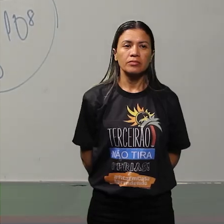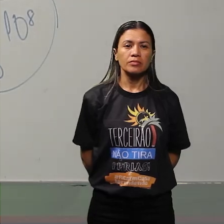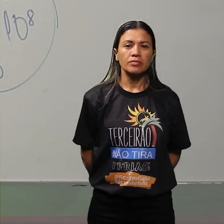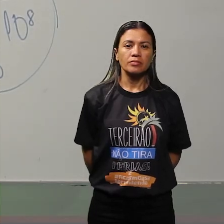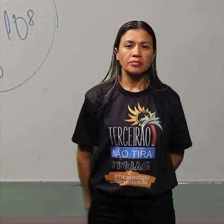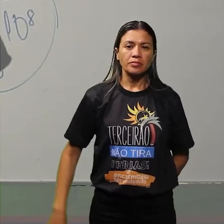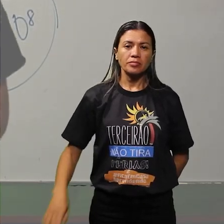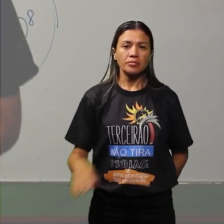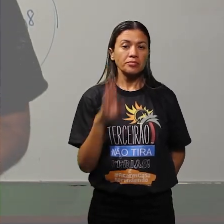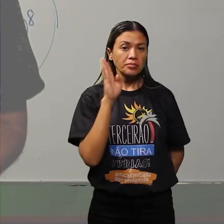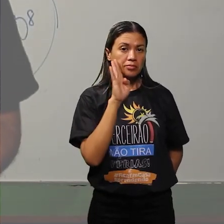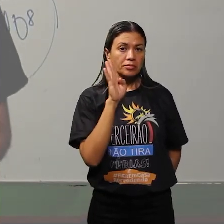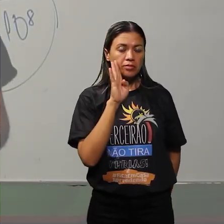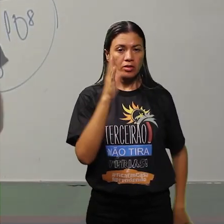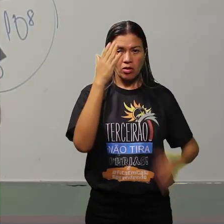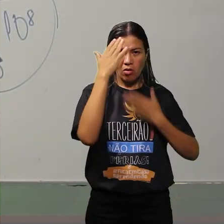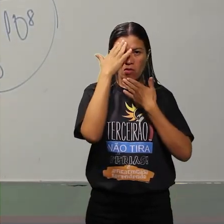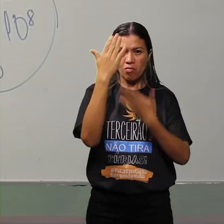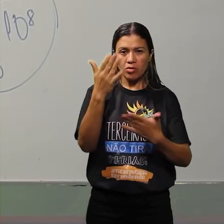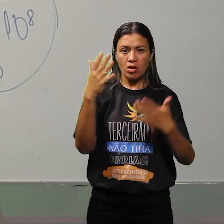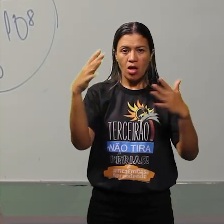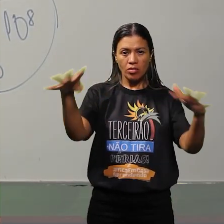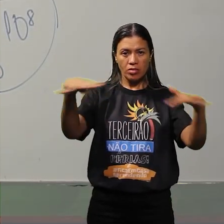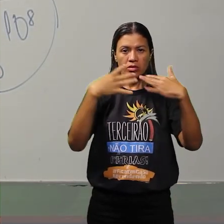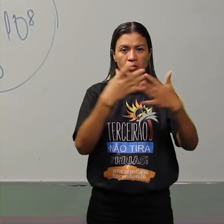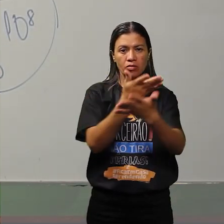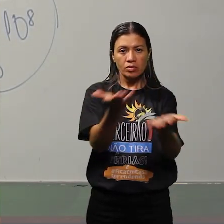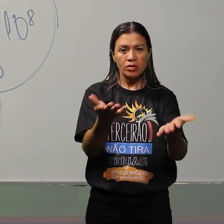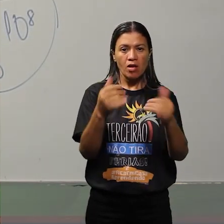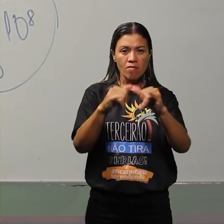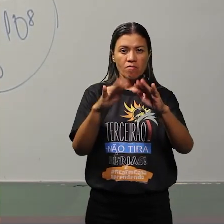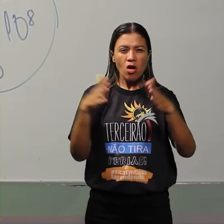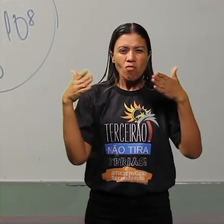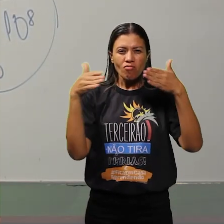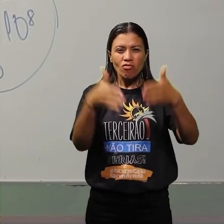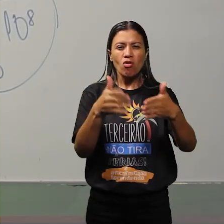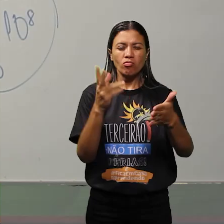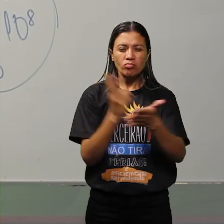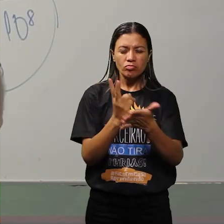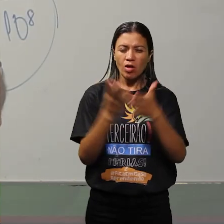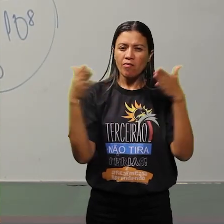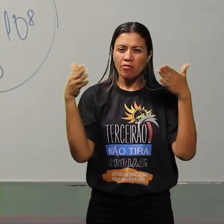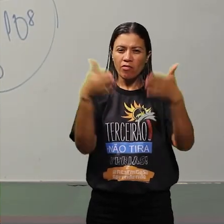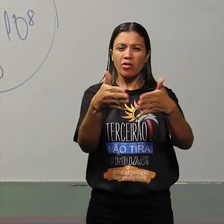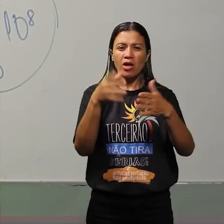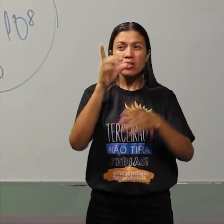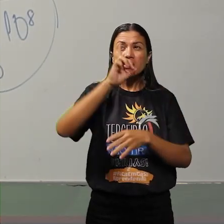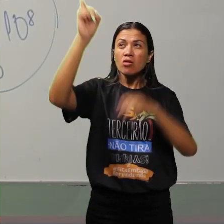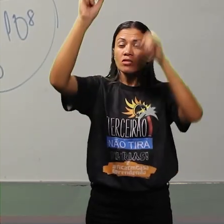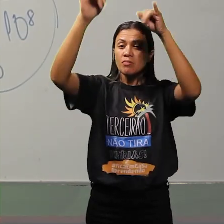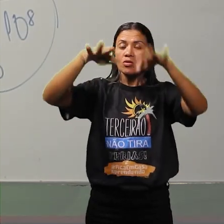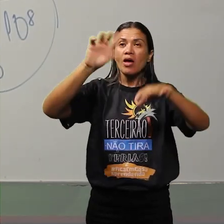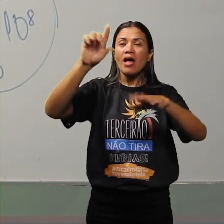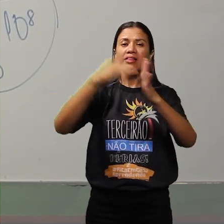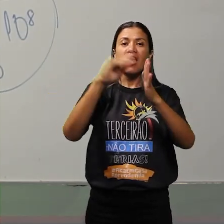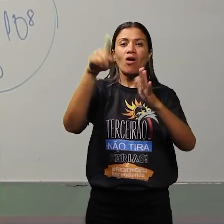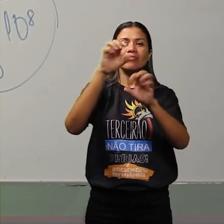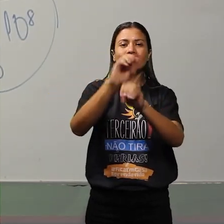Beleza? Muito obrigado pela atenção de vocês. Fiquem focados, continuem focados aí. Deus abençoe e até a próxima aula.